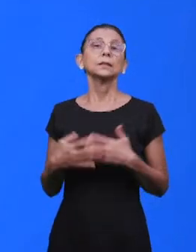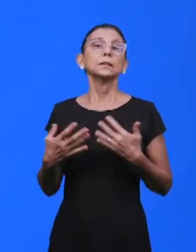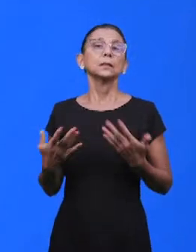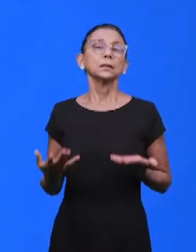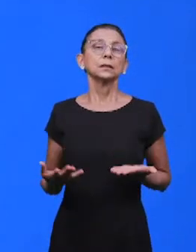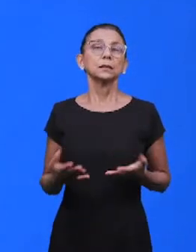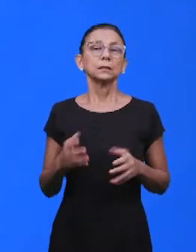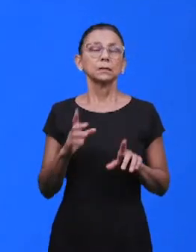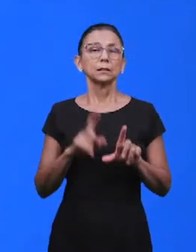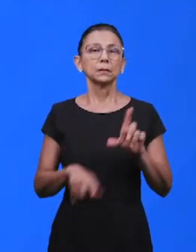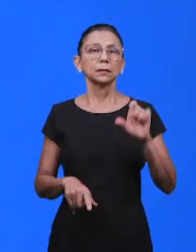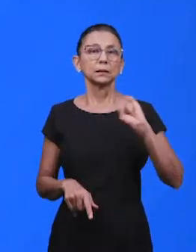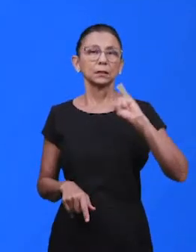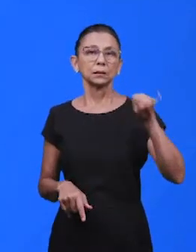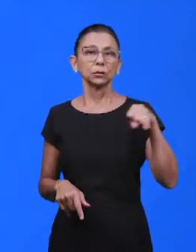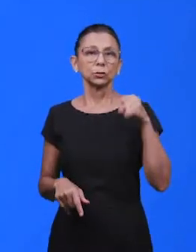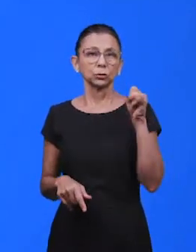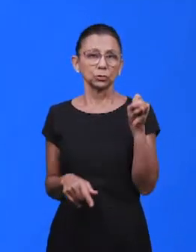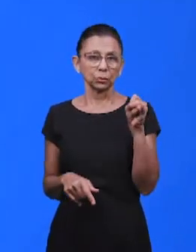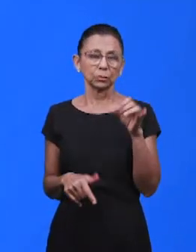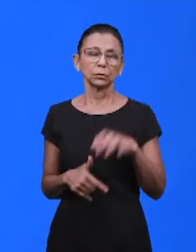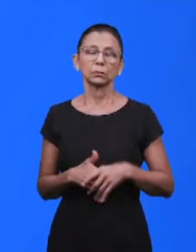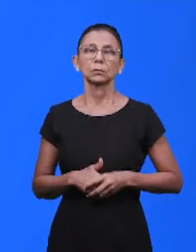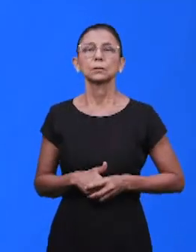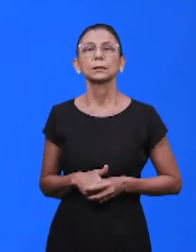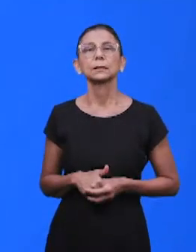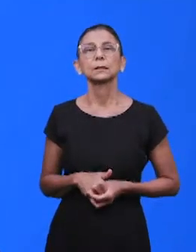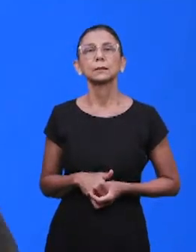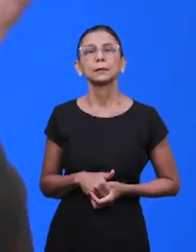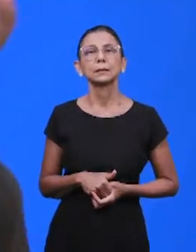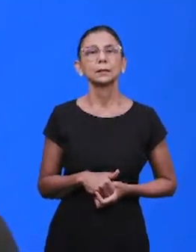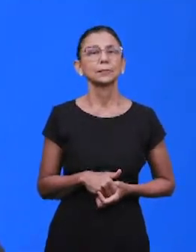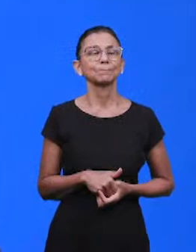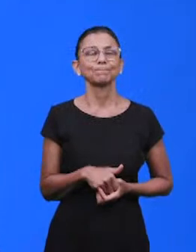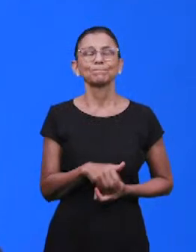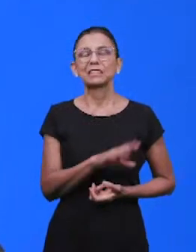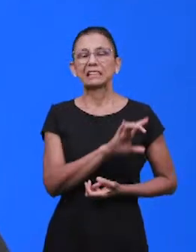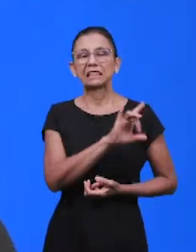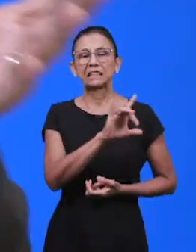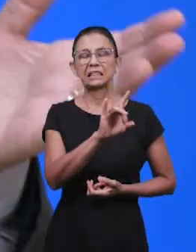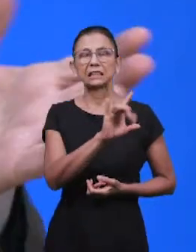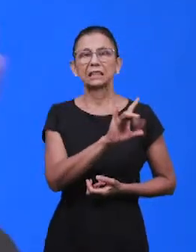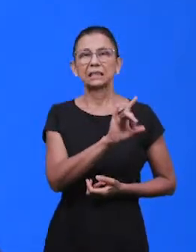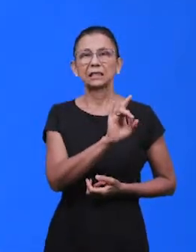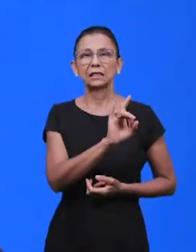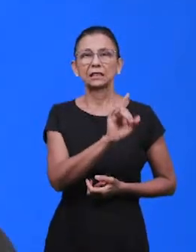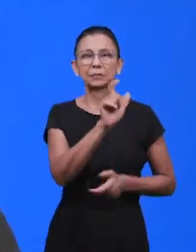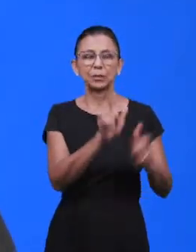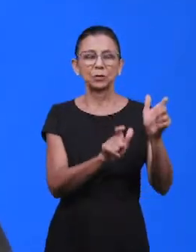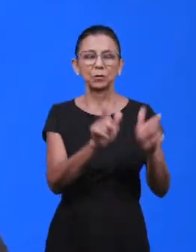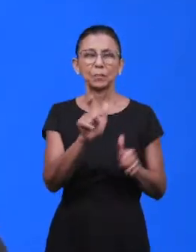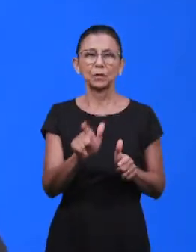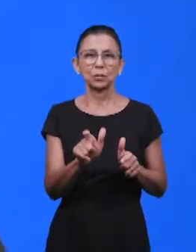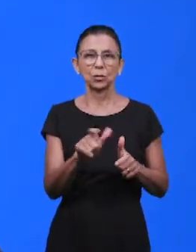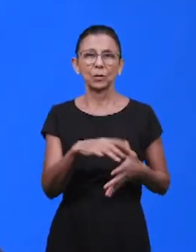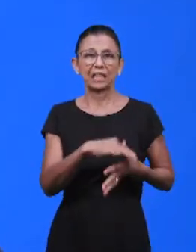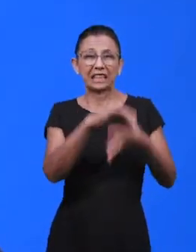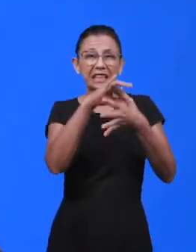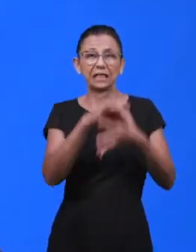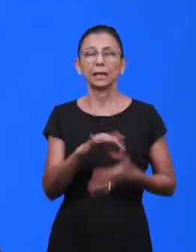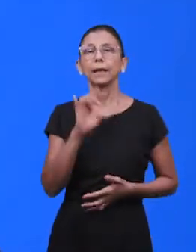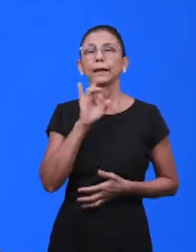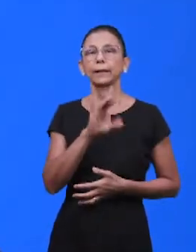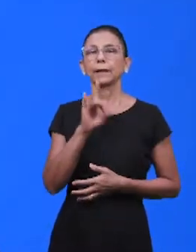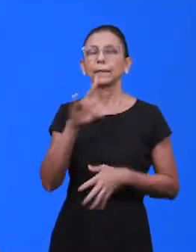J, eles não vivem em unidade do Espírito. Cada um prega uma coisa, cada um faz uma coisa, eles não têm unidade